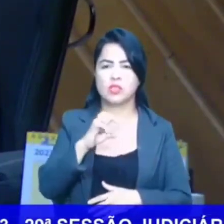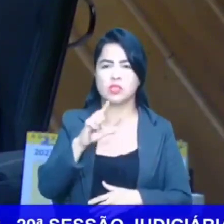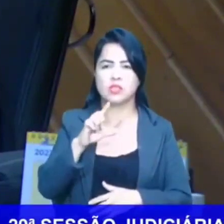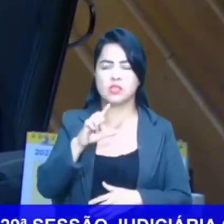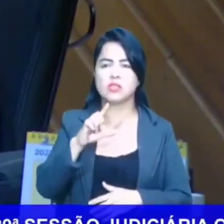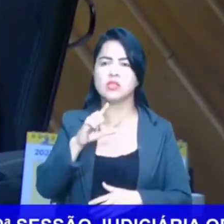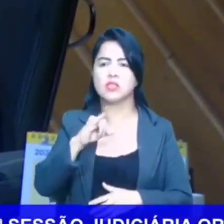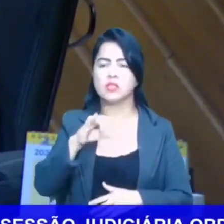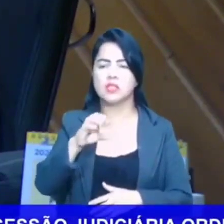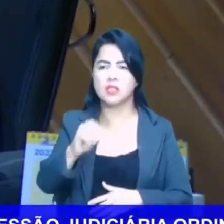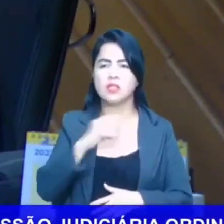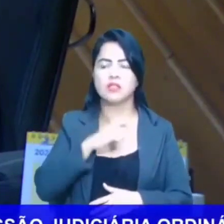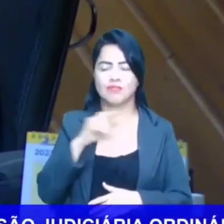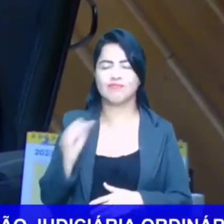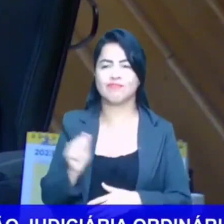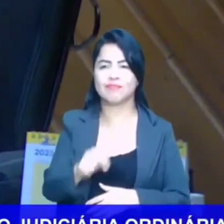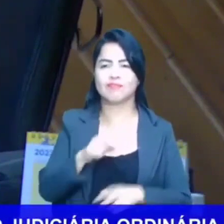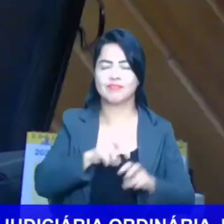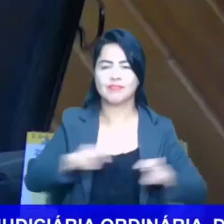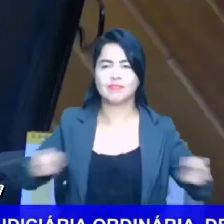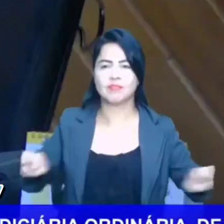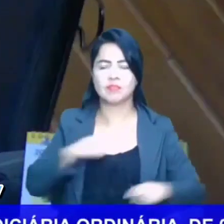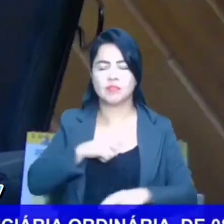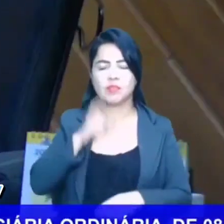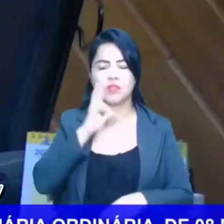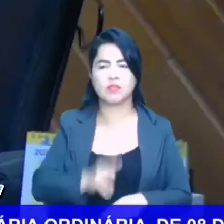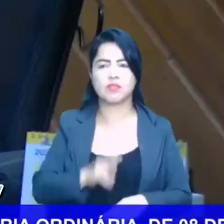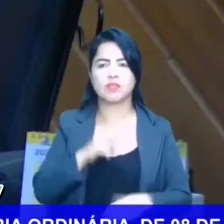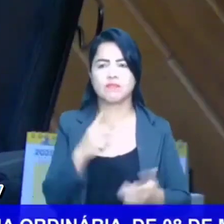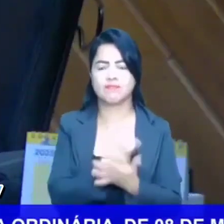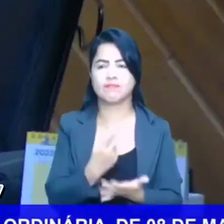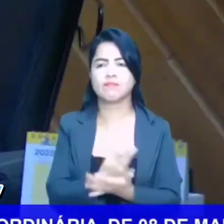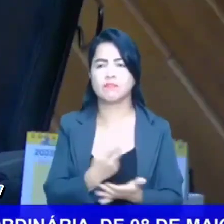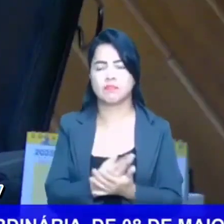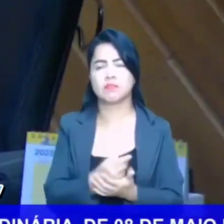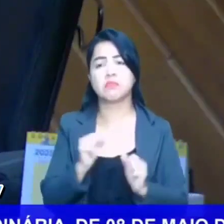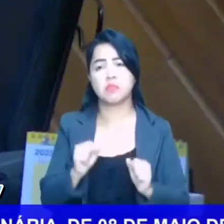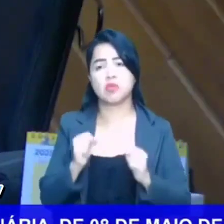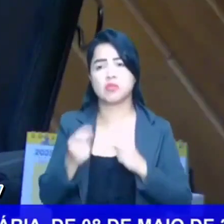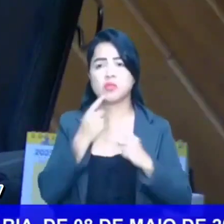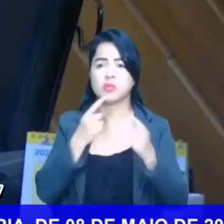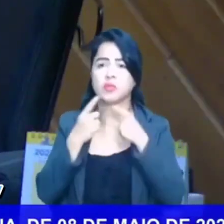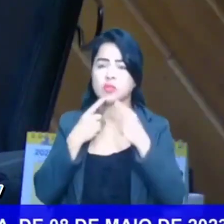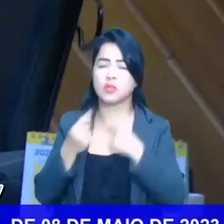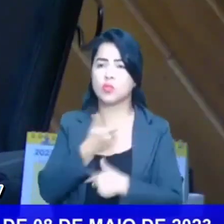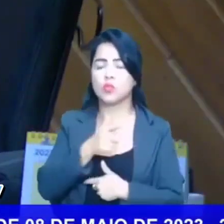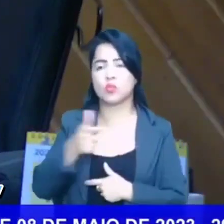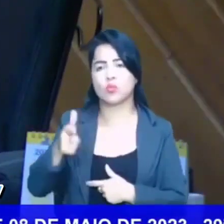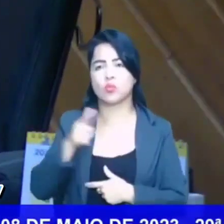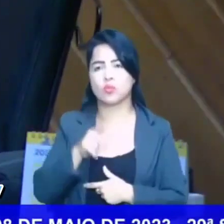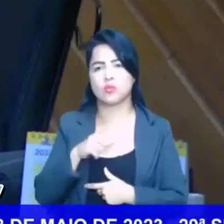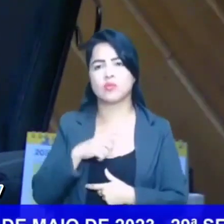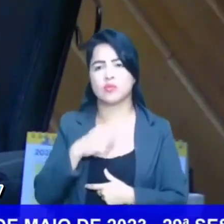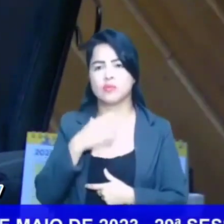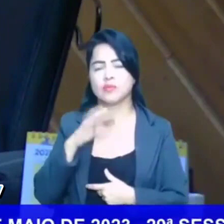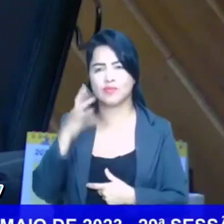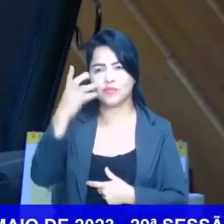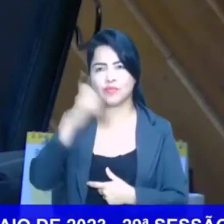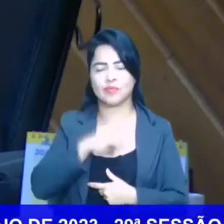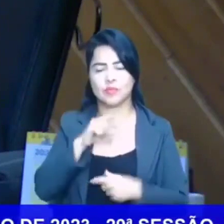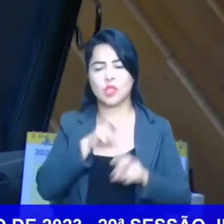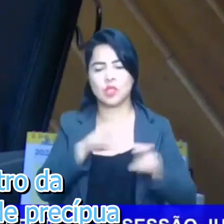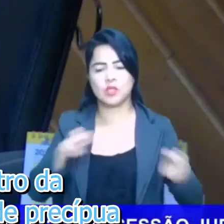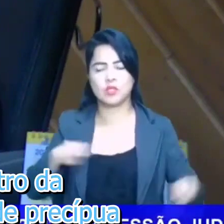entendia no sentido de que essas falhas eventuais, elas podem até ser discutidas, mas em outra seara, em outra esfera, em